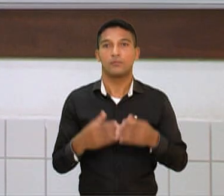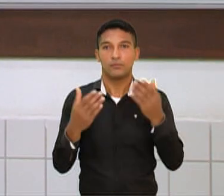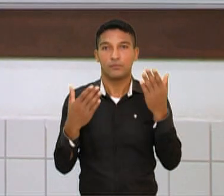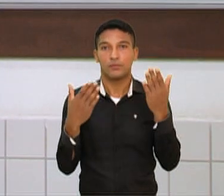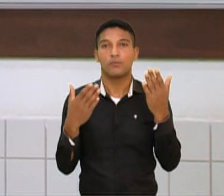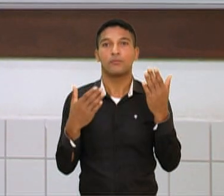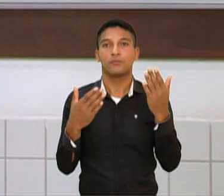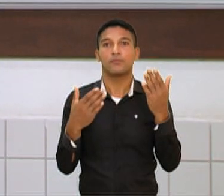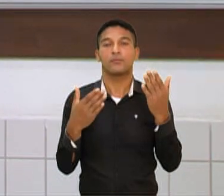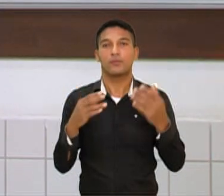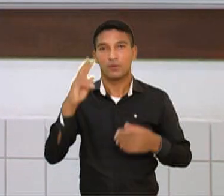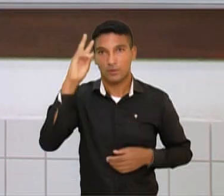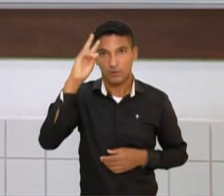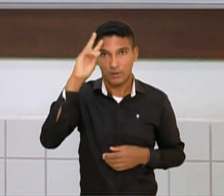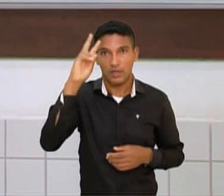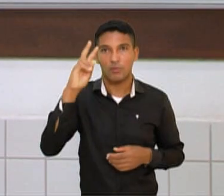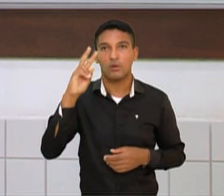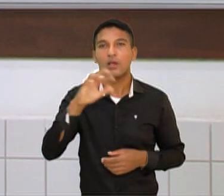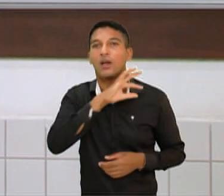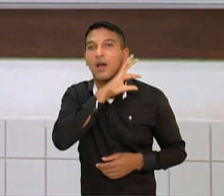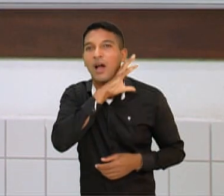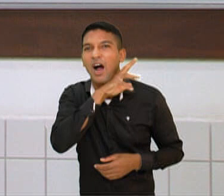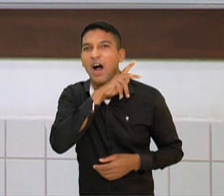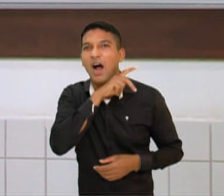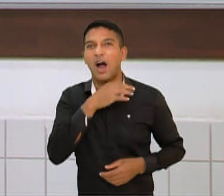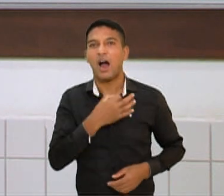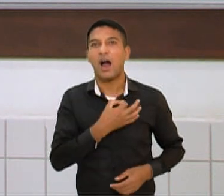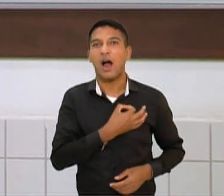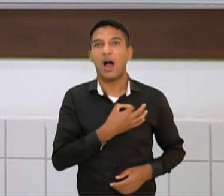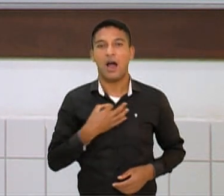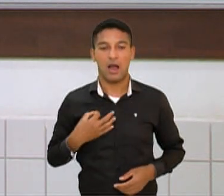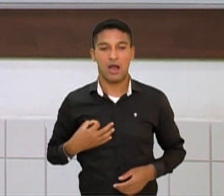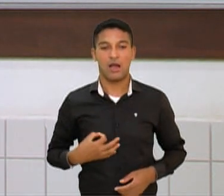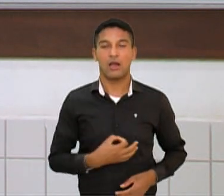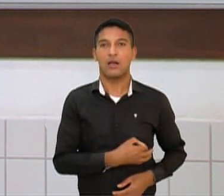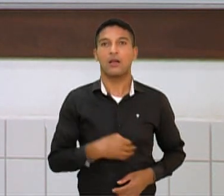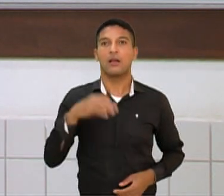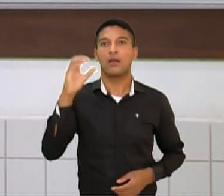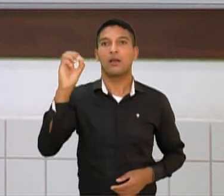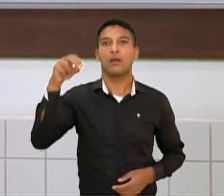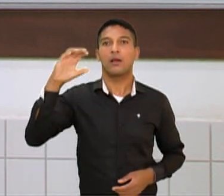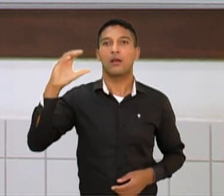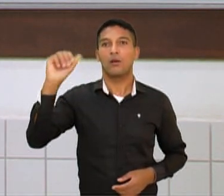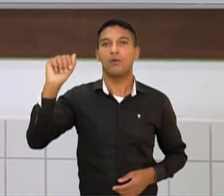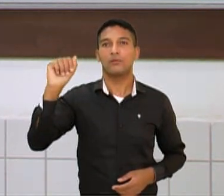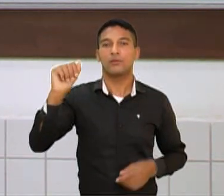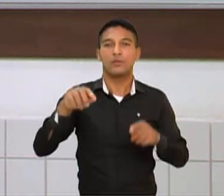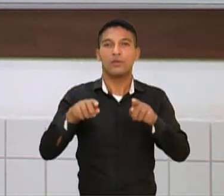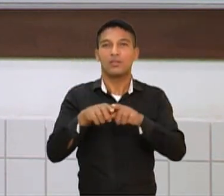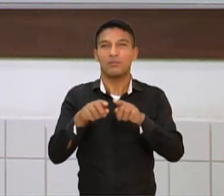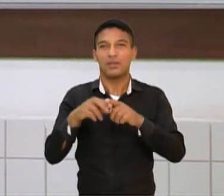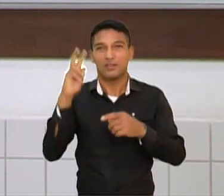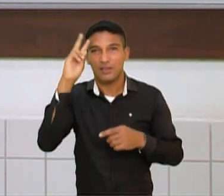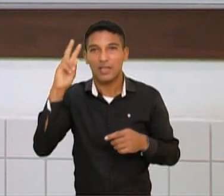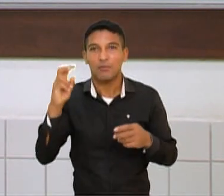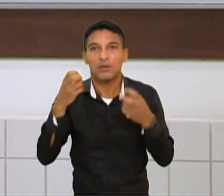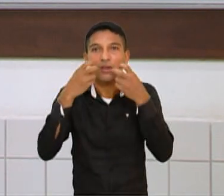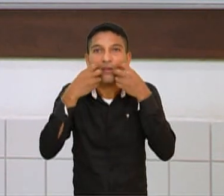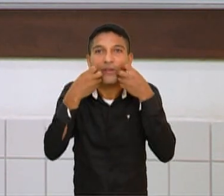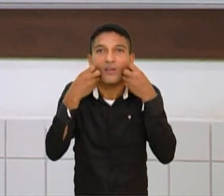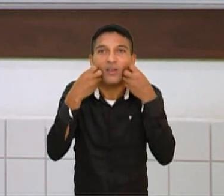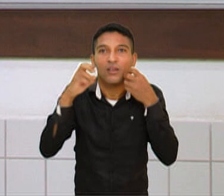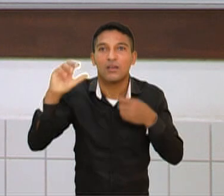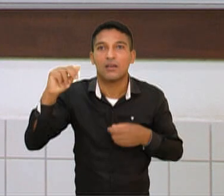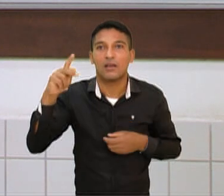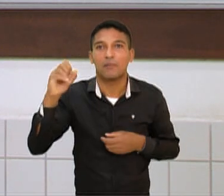Então, galerinha, lembram da onça se alimentando no slide anterior? Lembram lá que nós tínhamos a capivara se protegendo na toca?